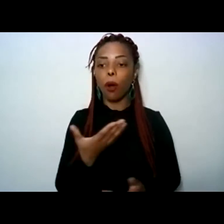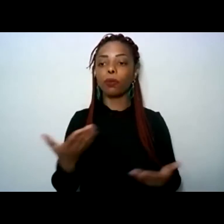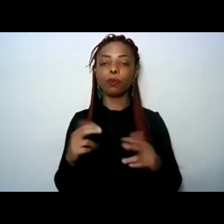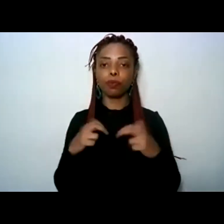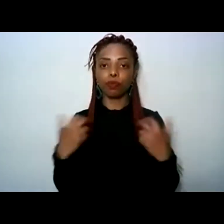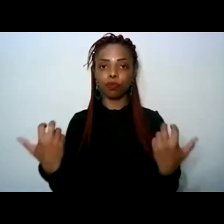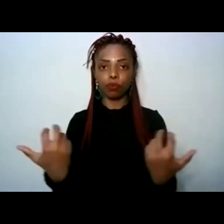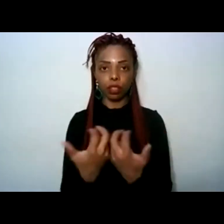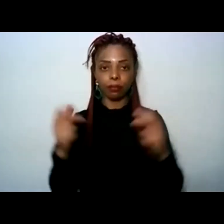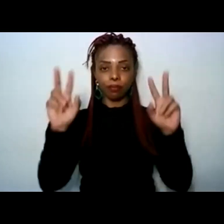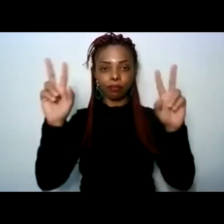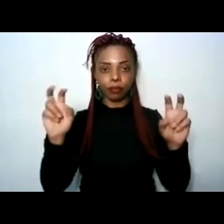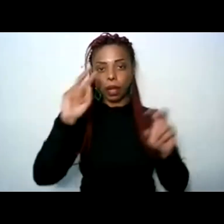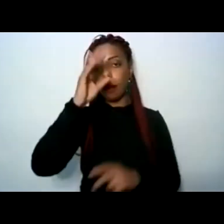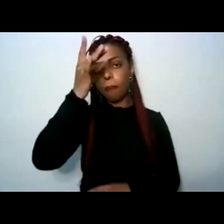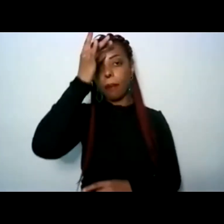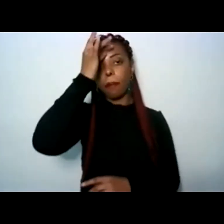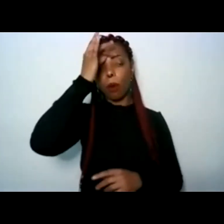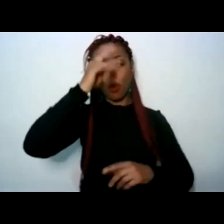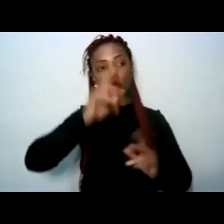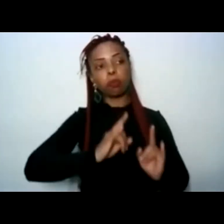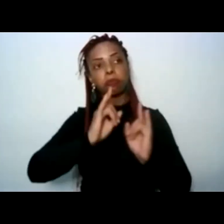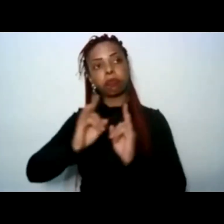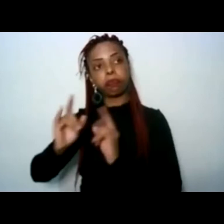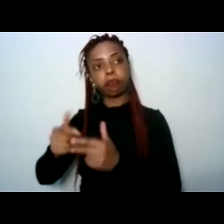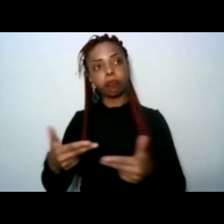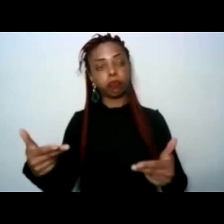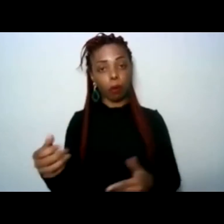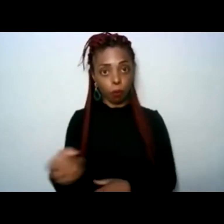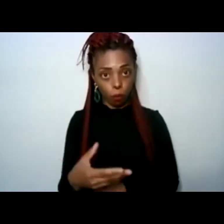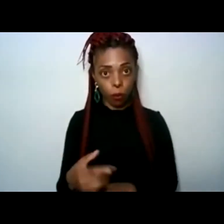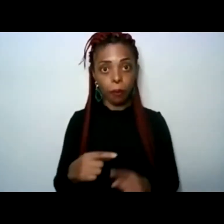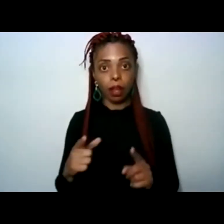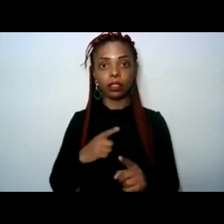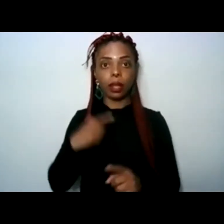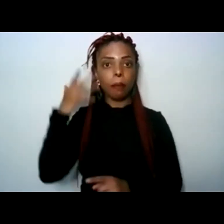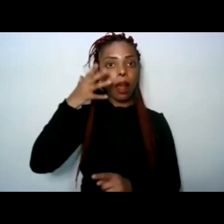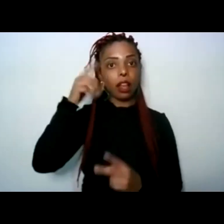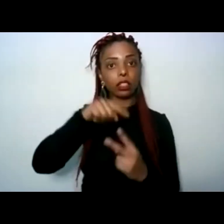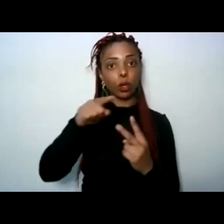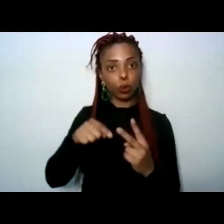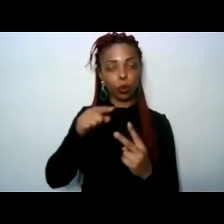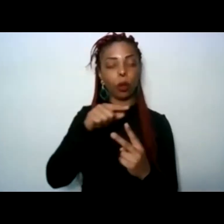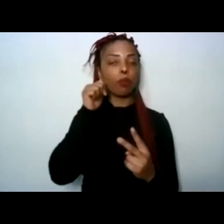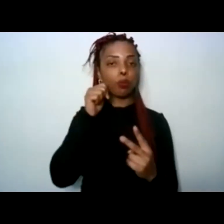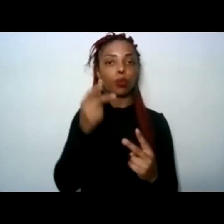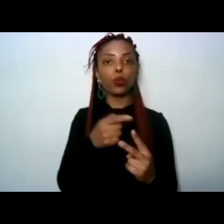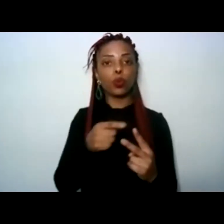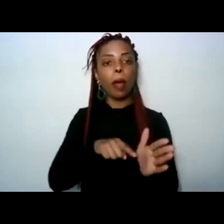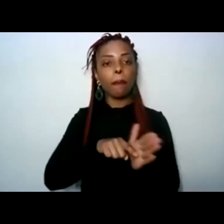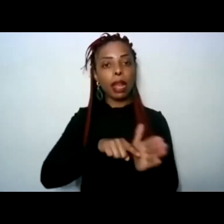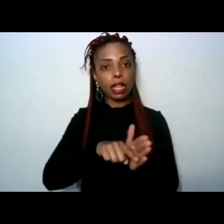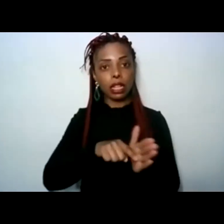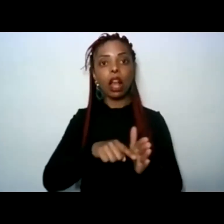intitulada Memórias do Patrimônio Moderno, é composta por duas palestras, né, de duas pesquisadoras do Programa de Pós-Graduação em